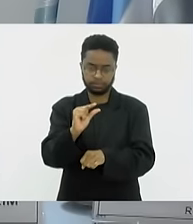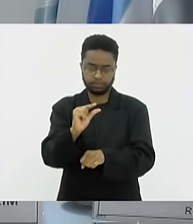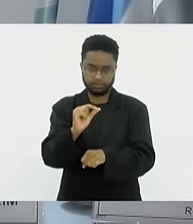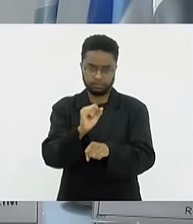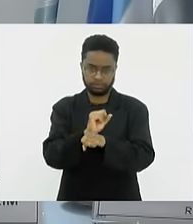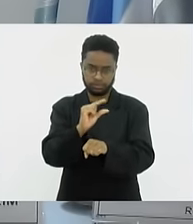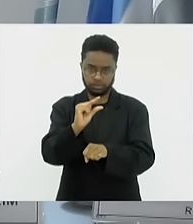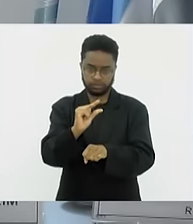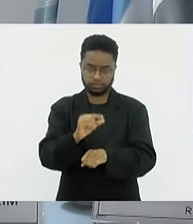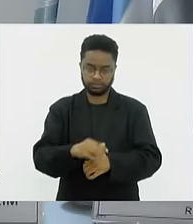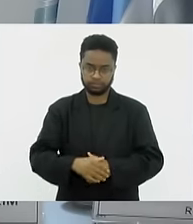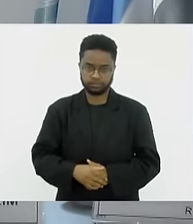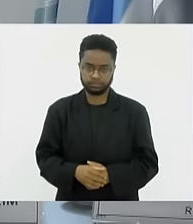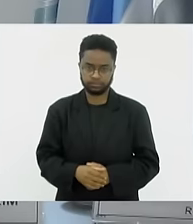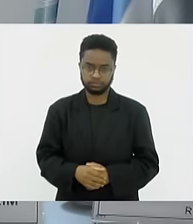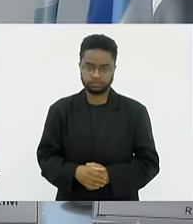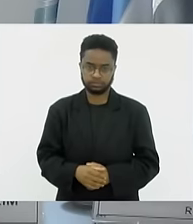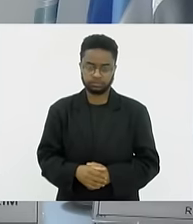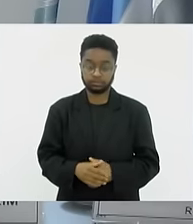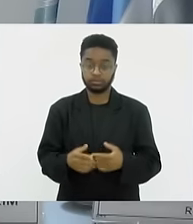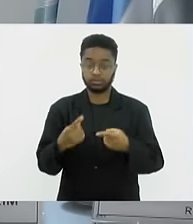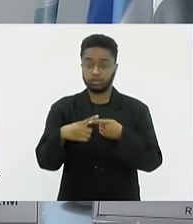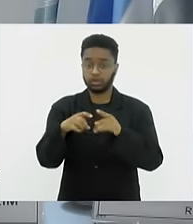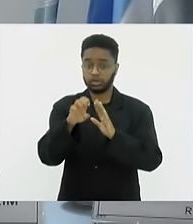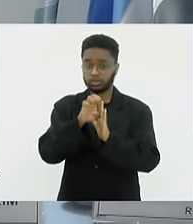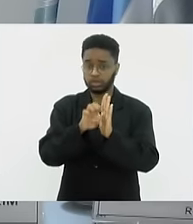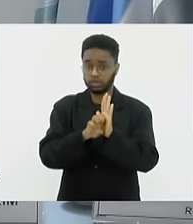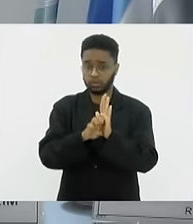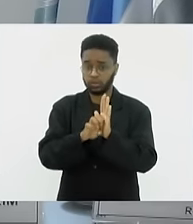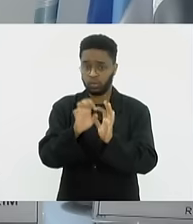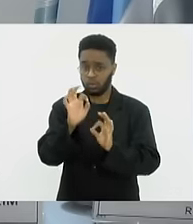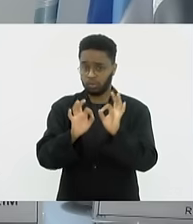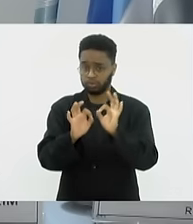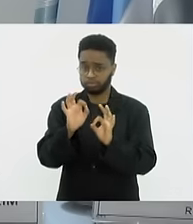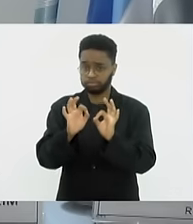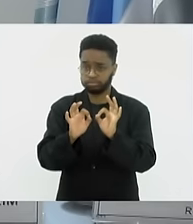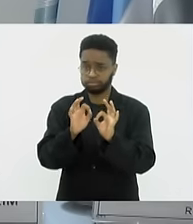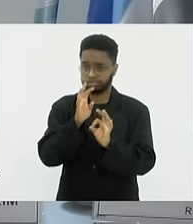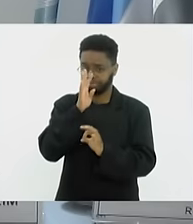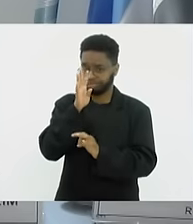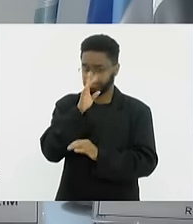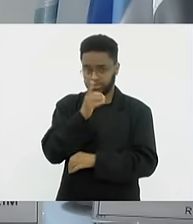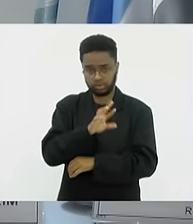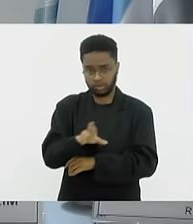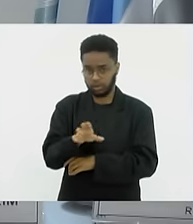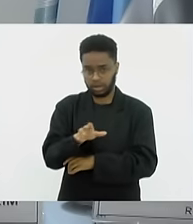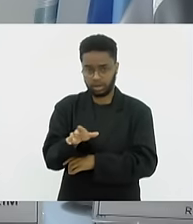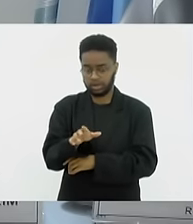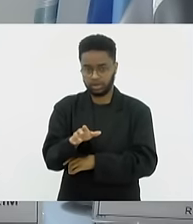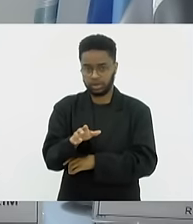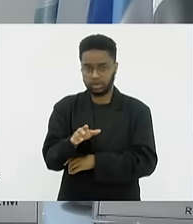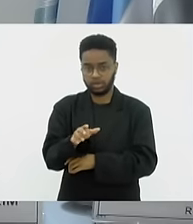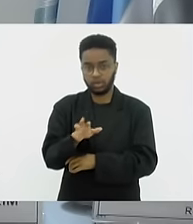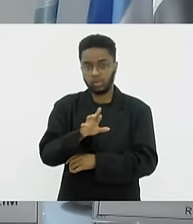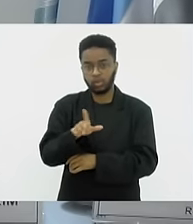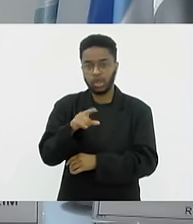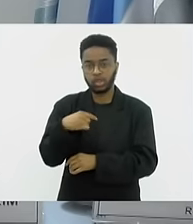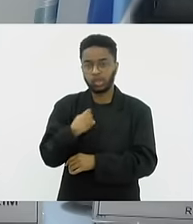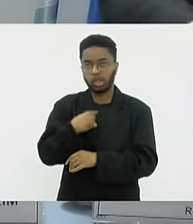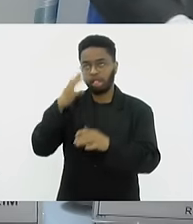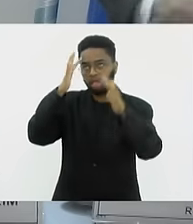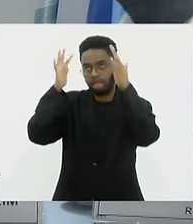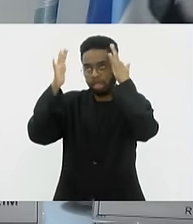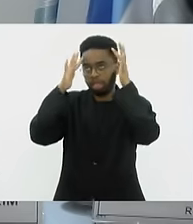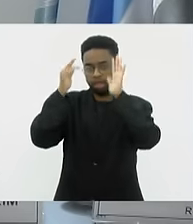Assembleia. Esse estatuto não foi feito de forma atabalhoada, não foi feito uma abstração dos nossos